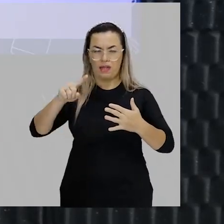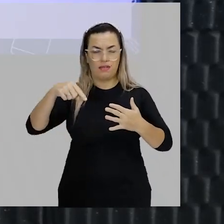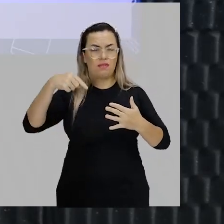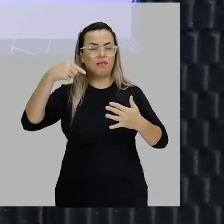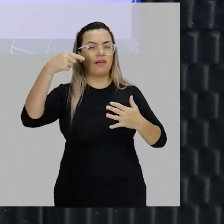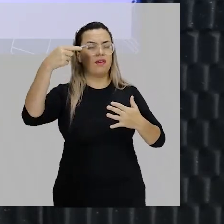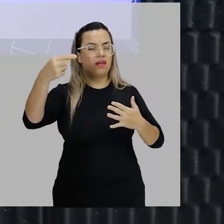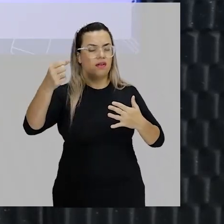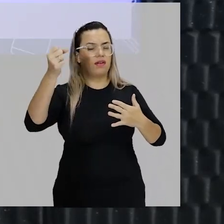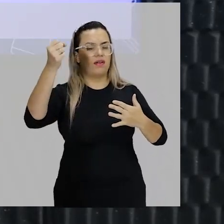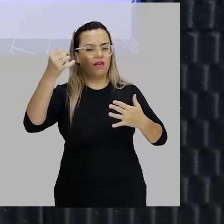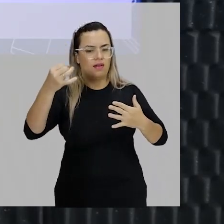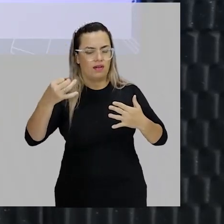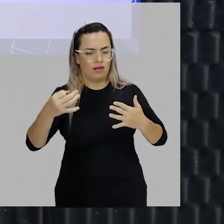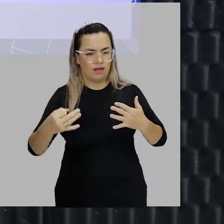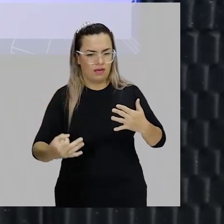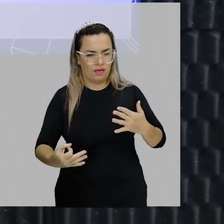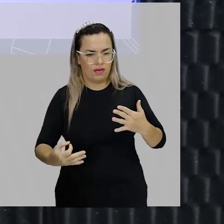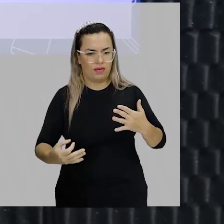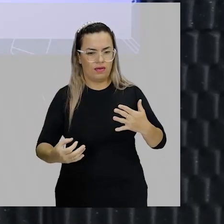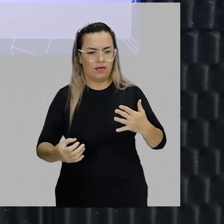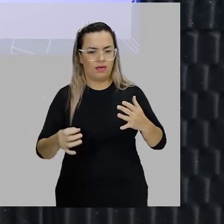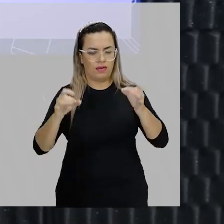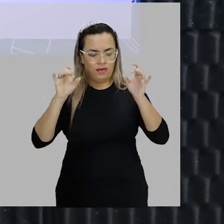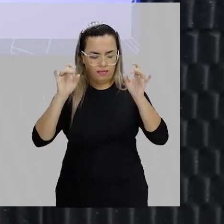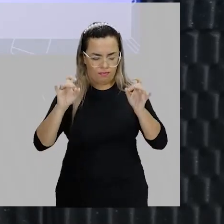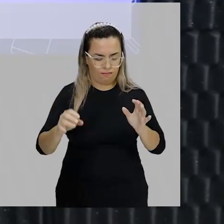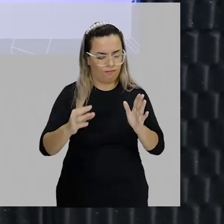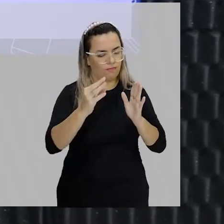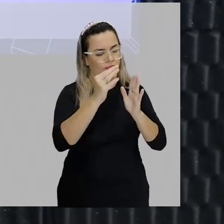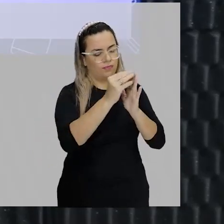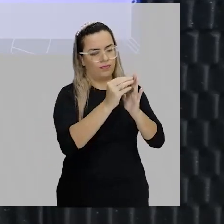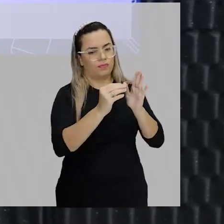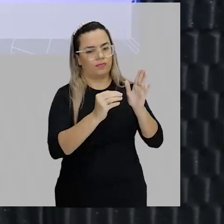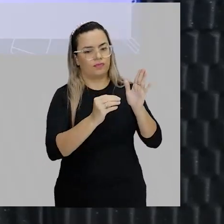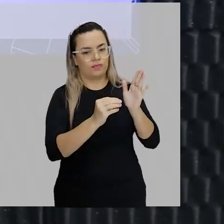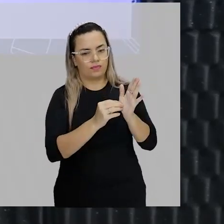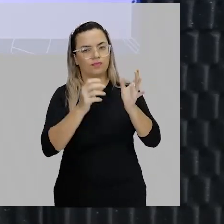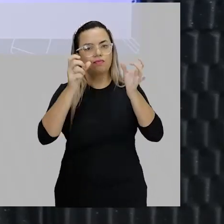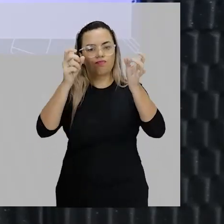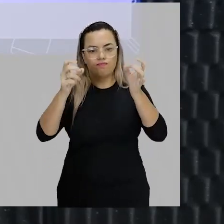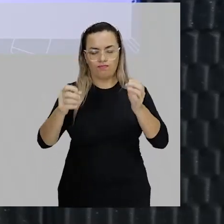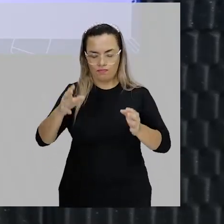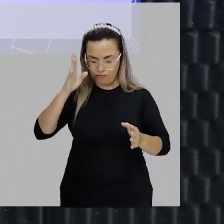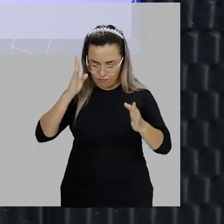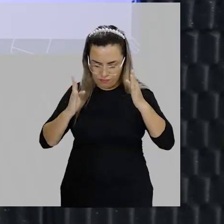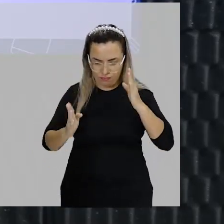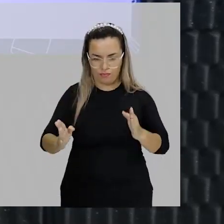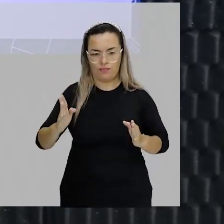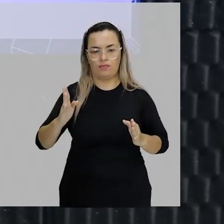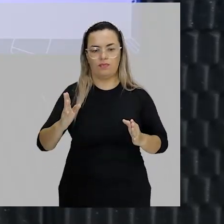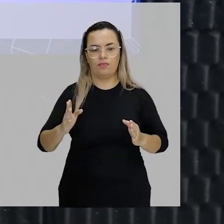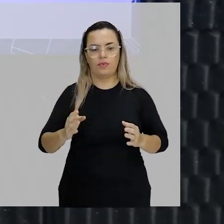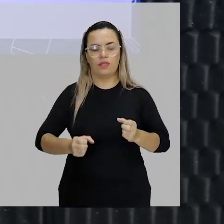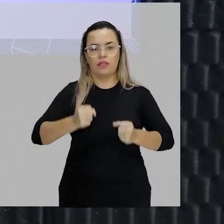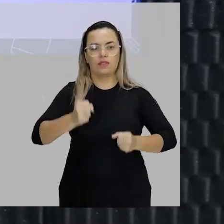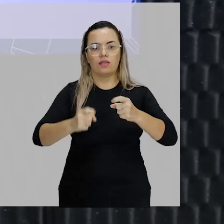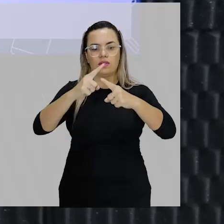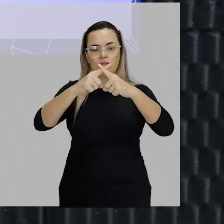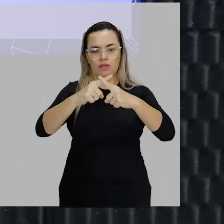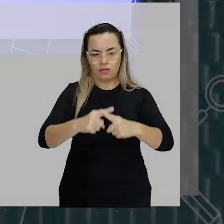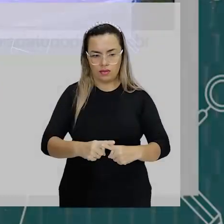próxima aula, a gente vai entrar numa aula específica de corridas, que eu vou falando detalhe por detalhe dessas